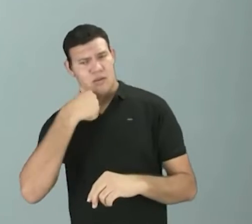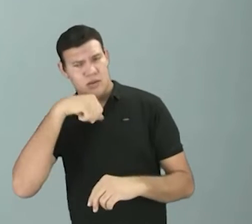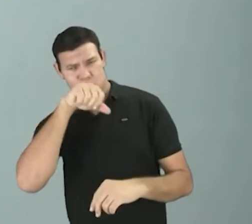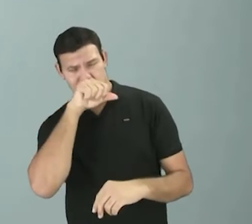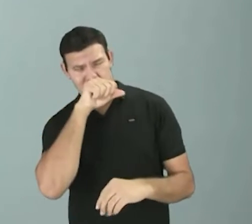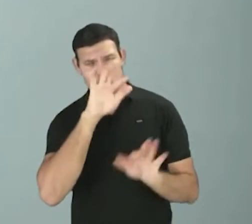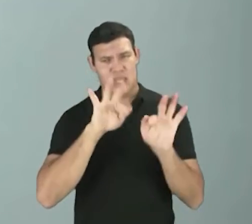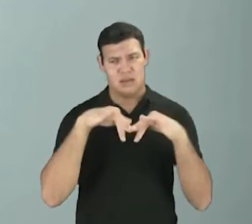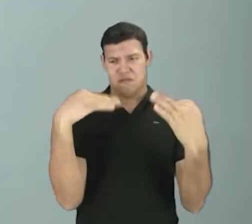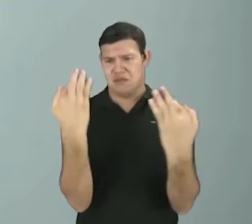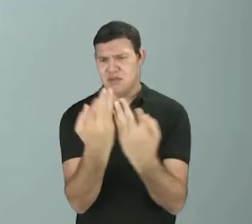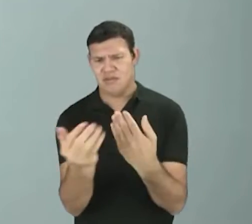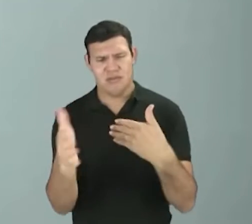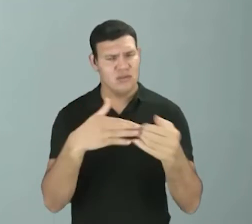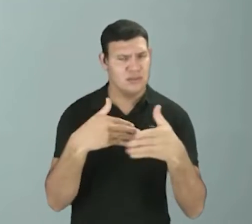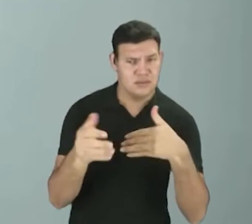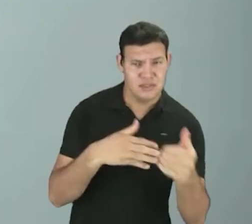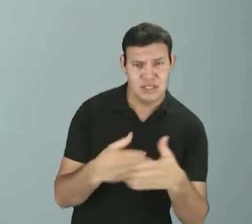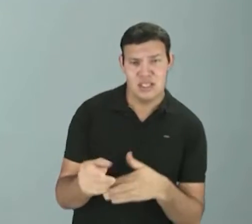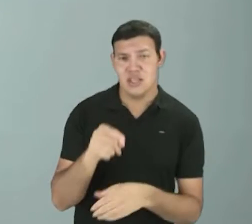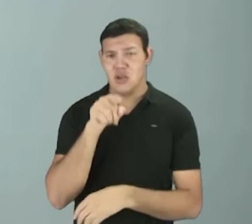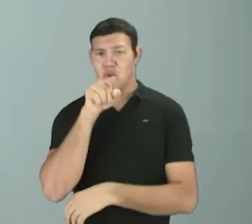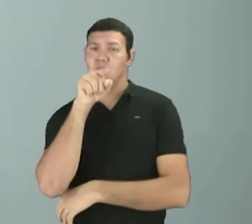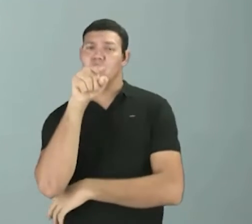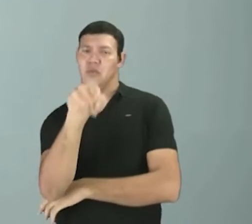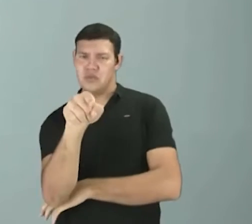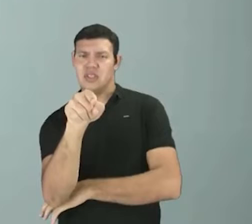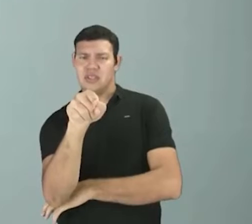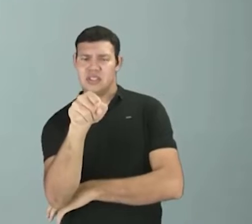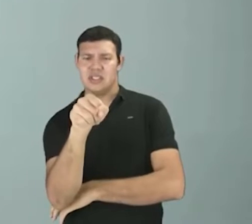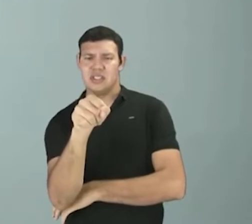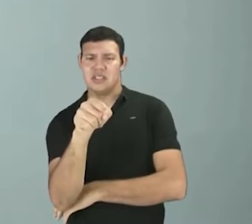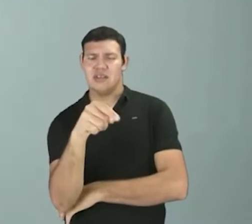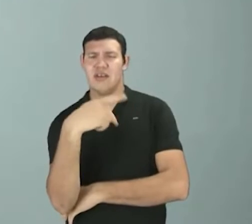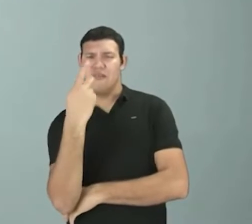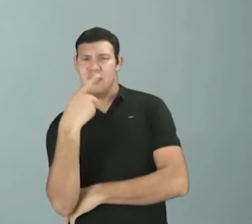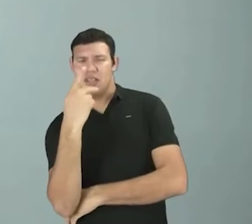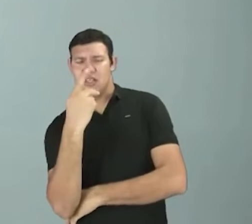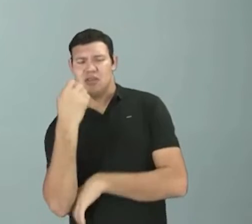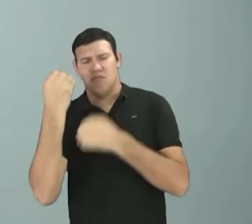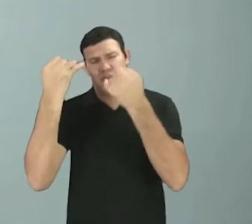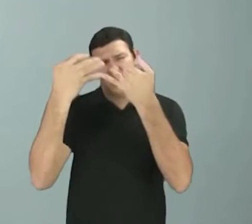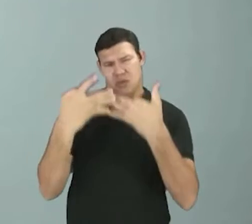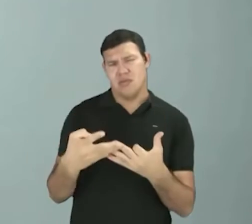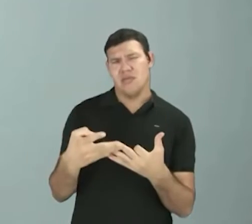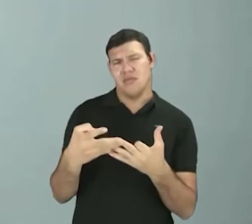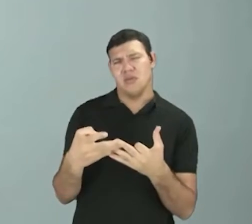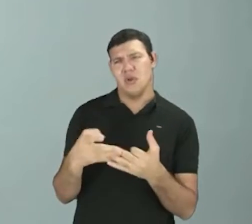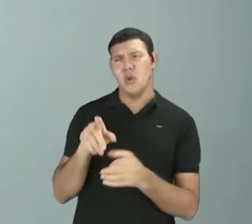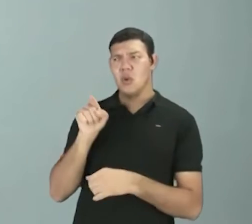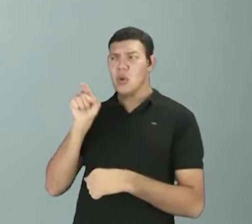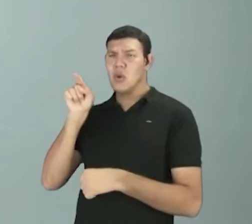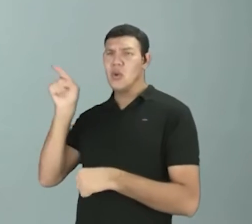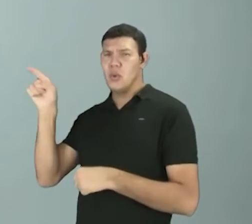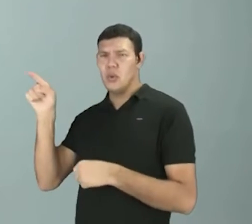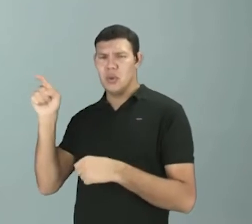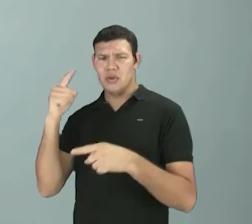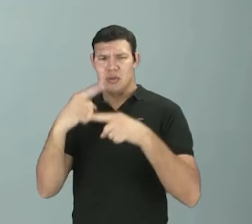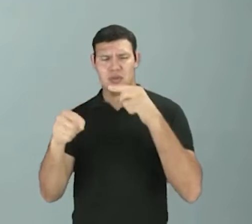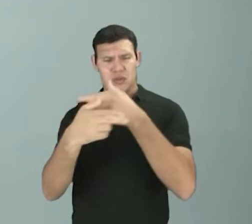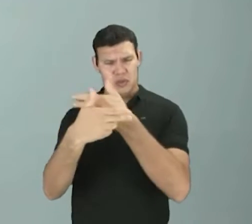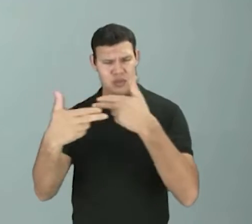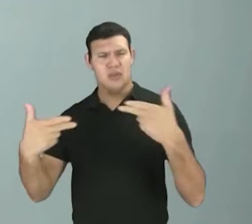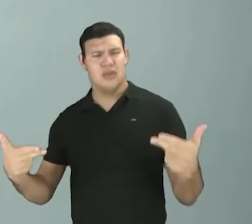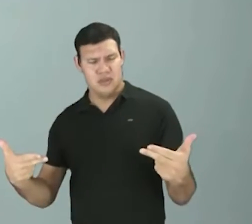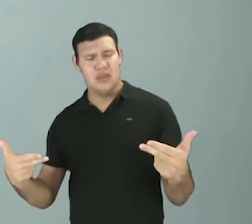parente. Toda vez que você diz que você vai a algum lugar ou você quer apontar um objeto ali no espaço